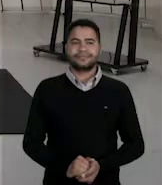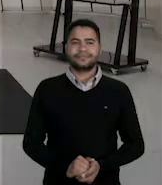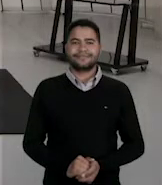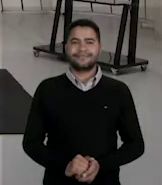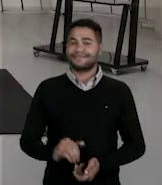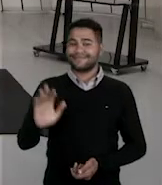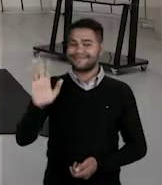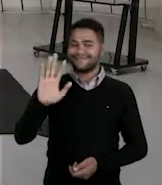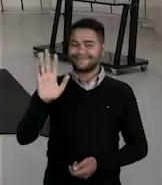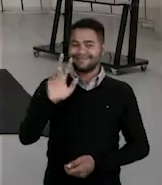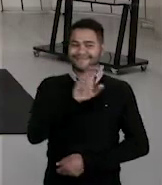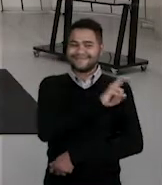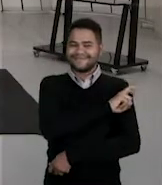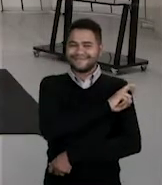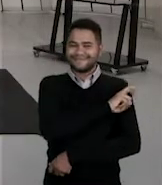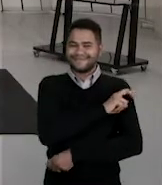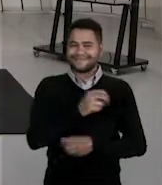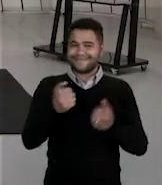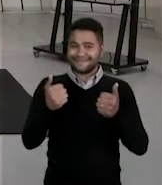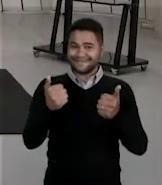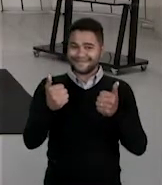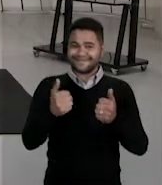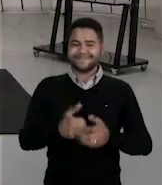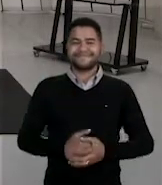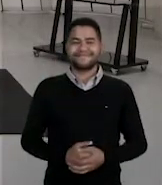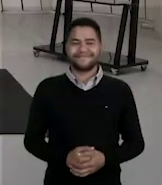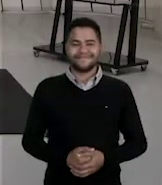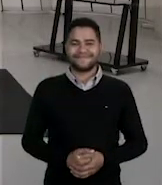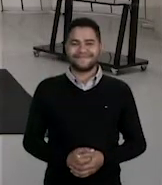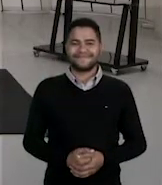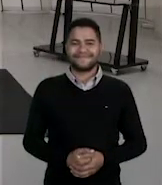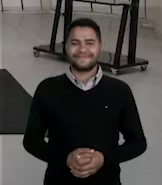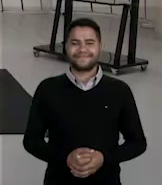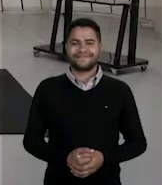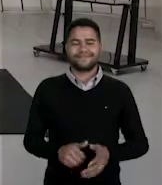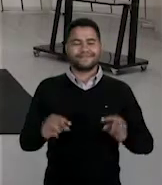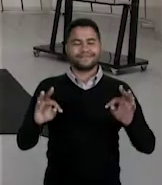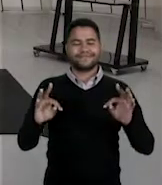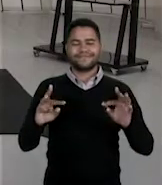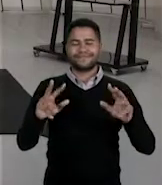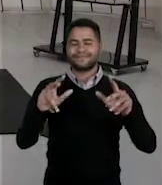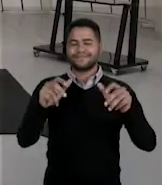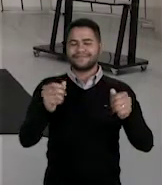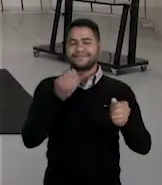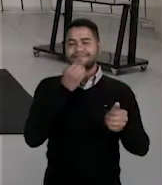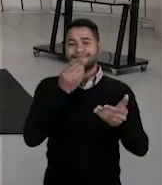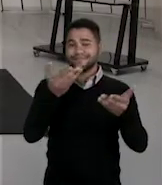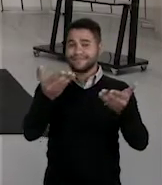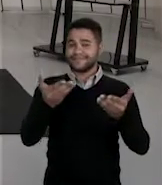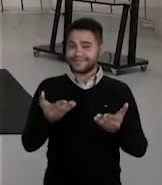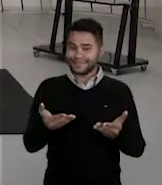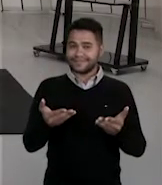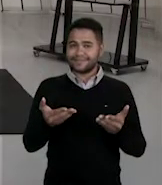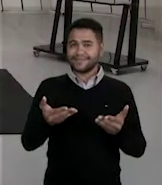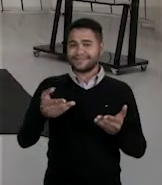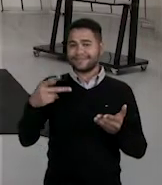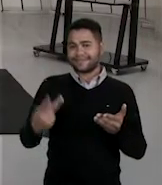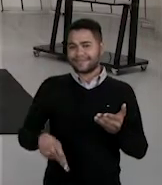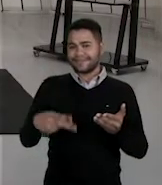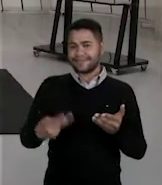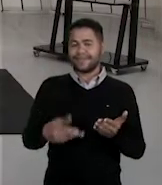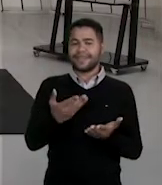Olá, turminha do quinto ano. Tudo bem com vocês? Sejam todos e todas muito bem-vindos à nossa aula